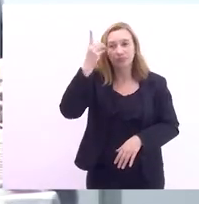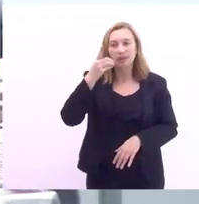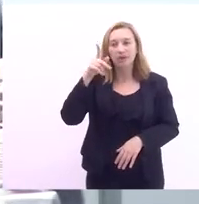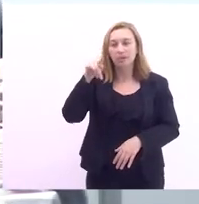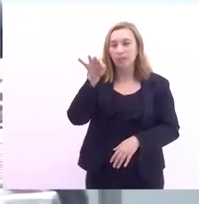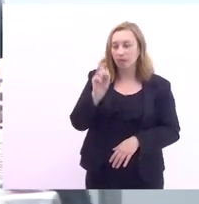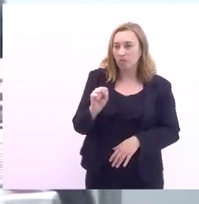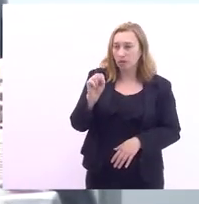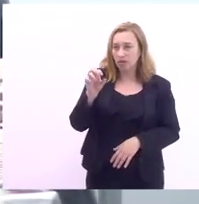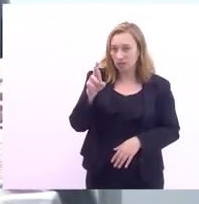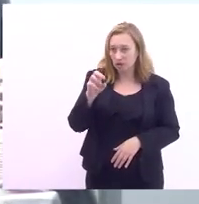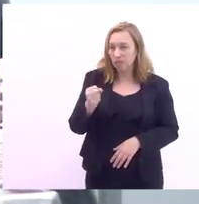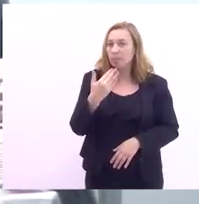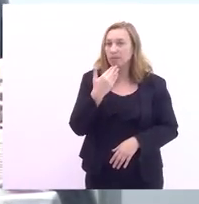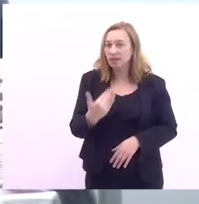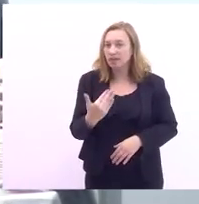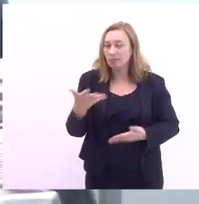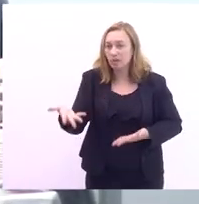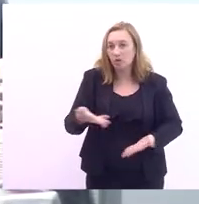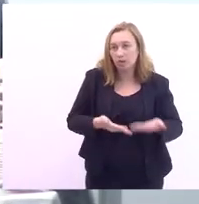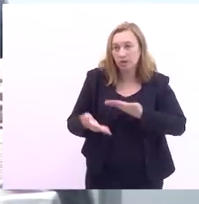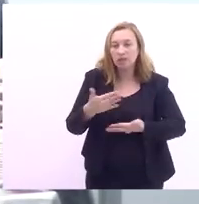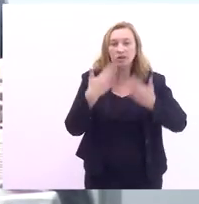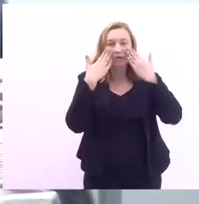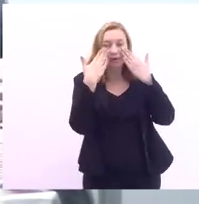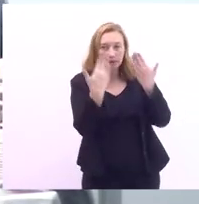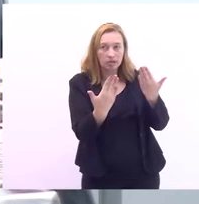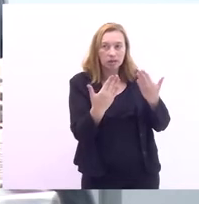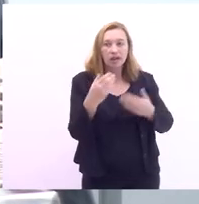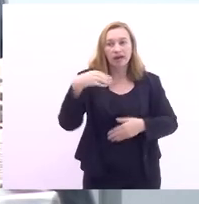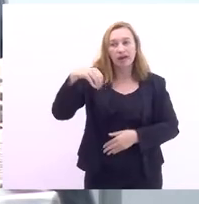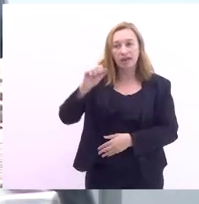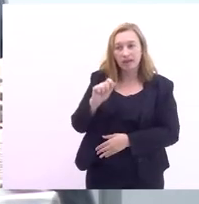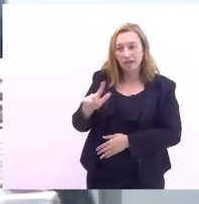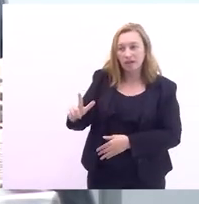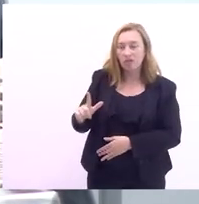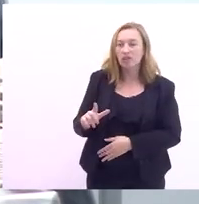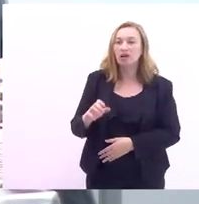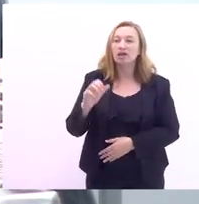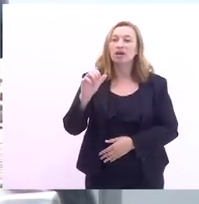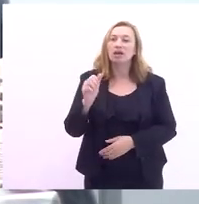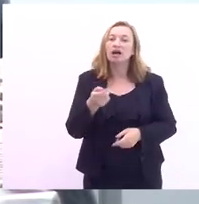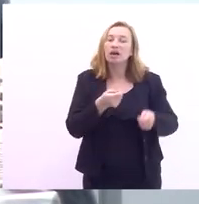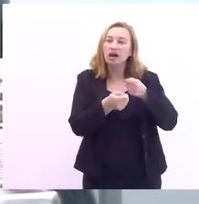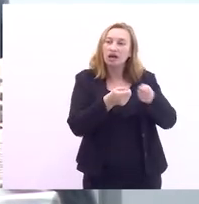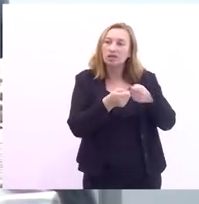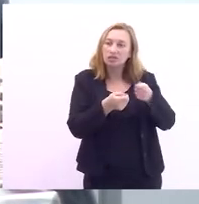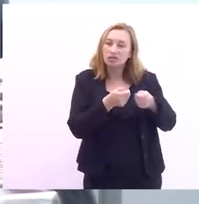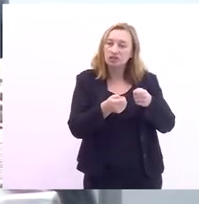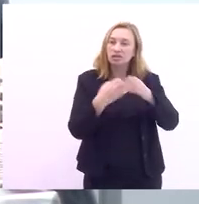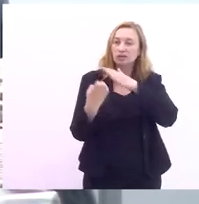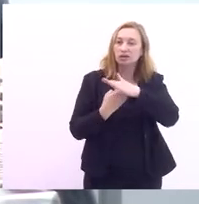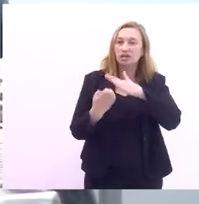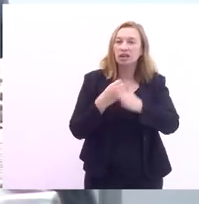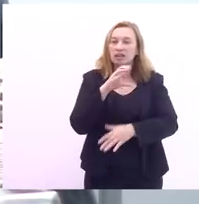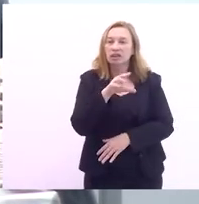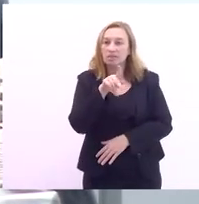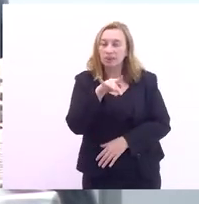Vossa Excelência para poder compartilhar essa apresentação tanto da Enel quanto da agência reguladora com a CPI dessa